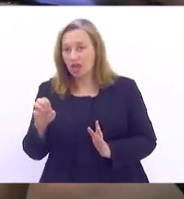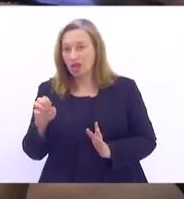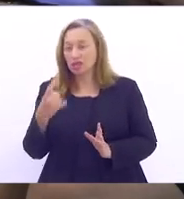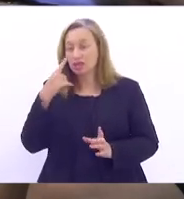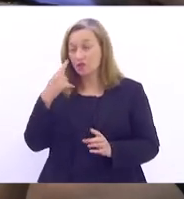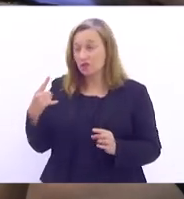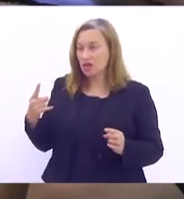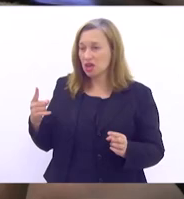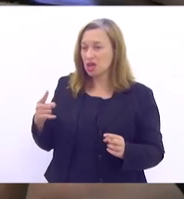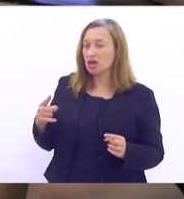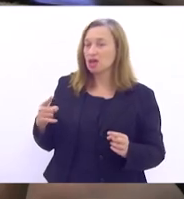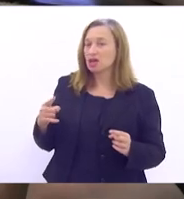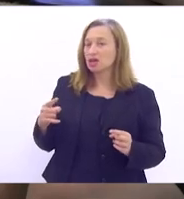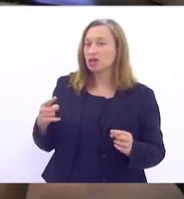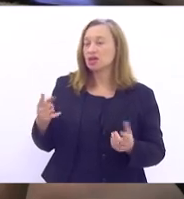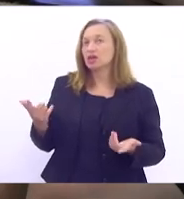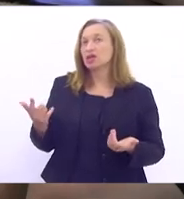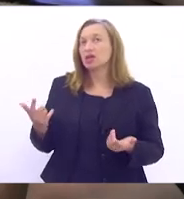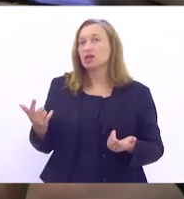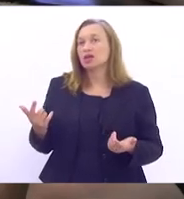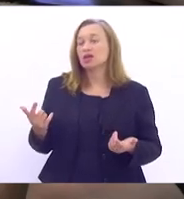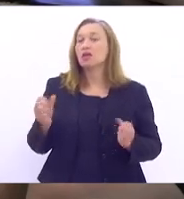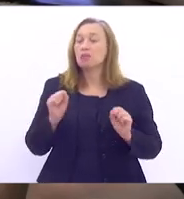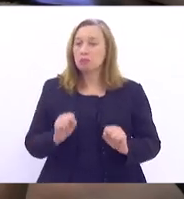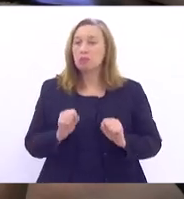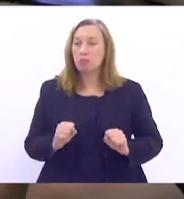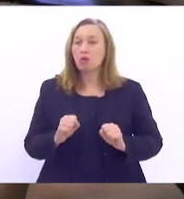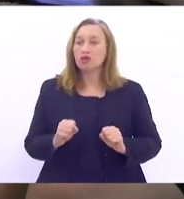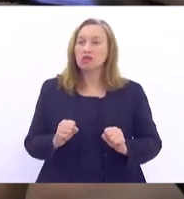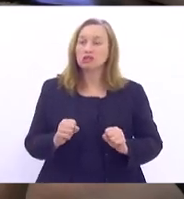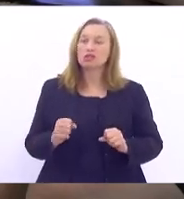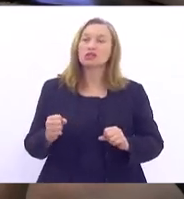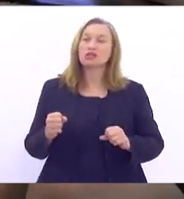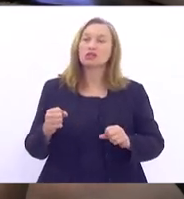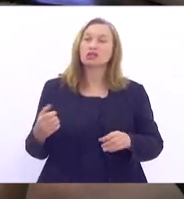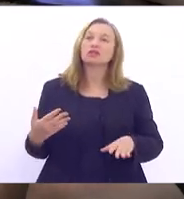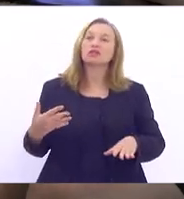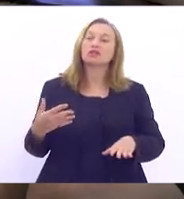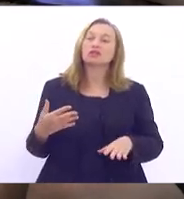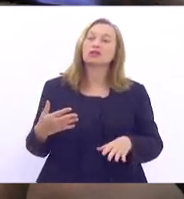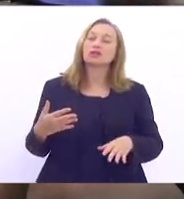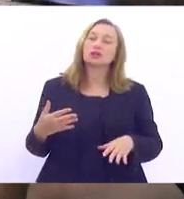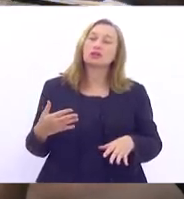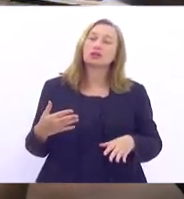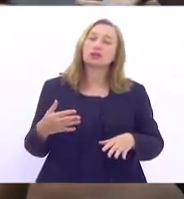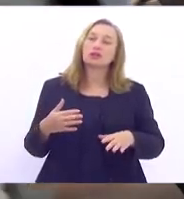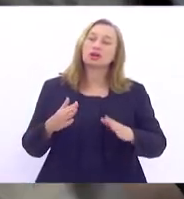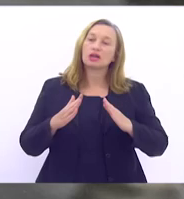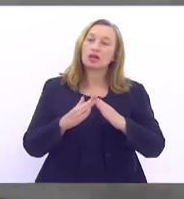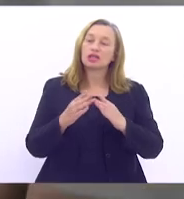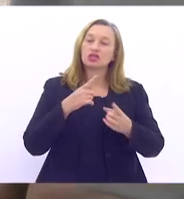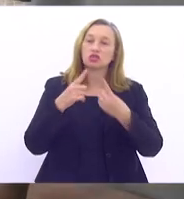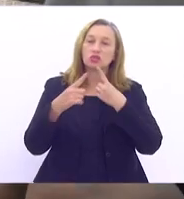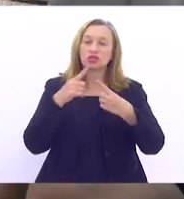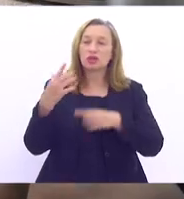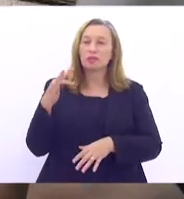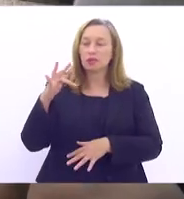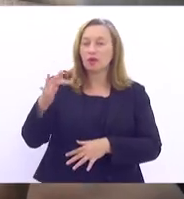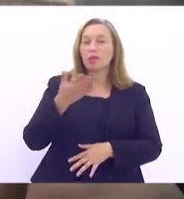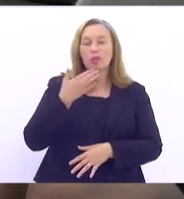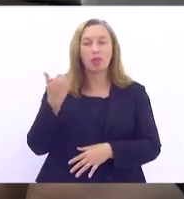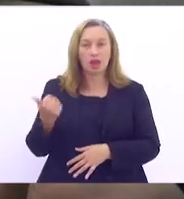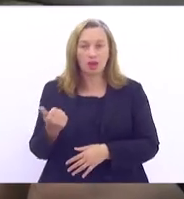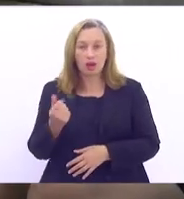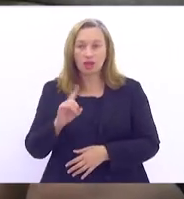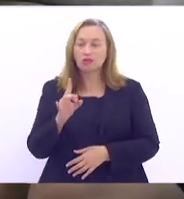estou trazendo aqui hoje com essa, que a gente possa tramitar nessa casa o mais breve possível para que a gente possa melhorar não